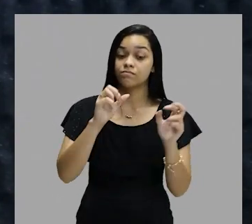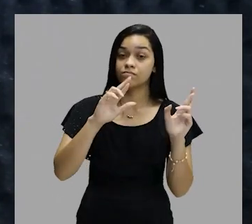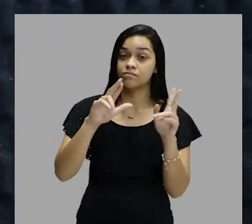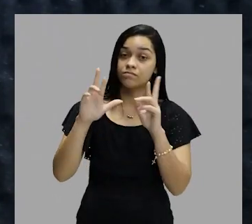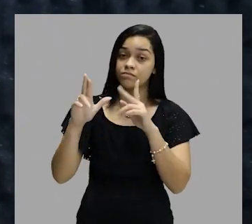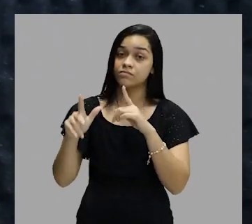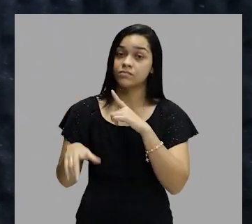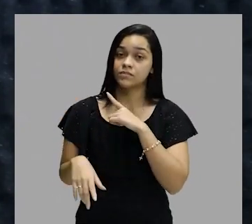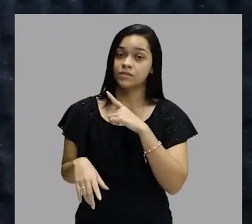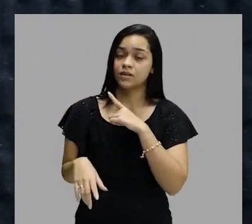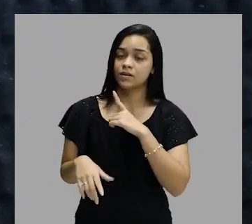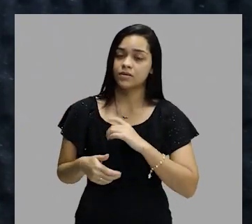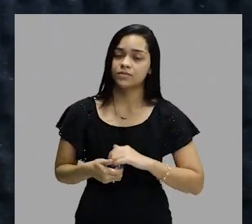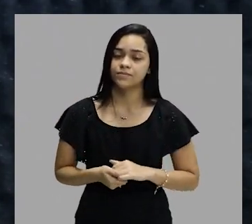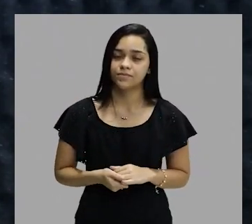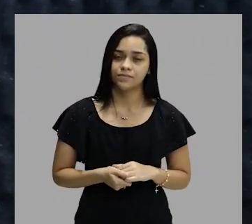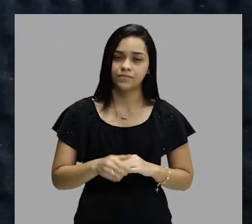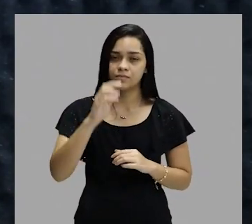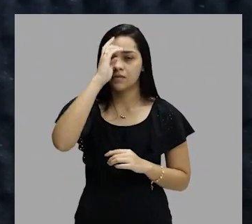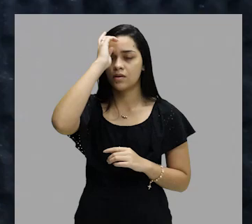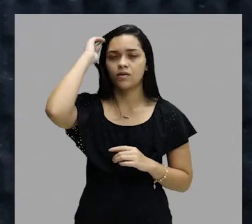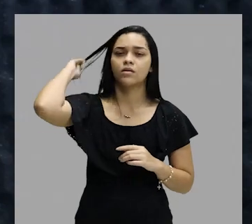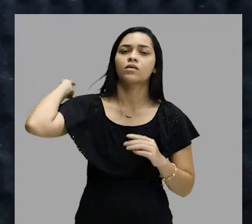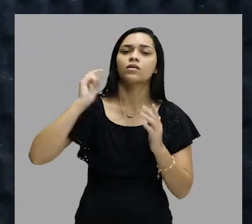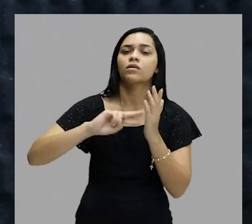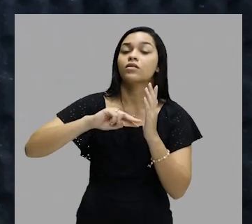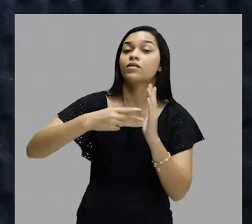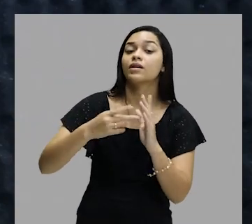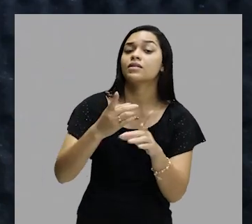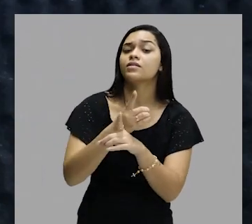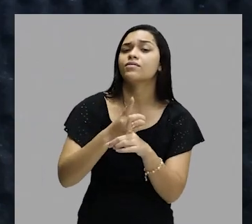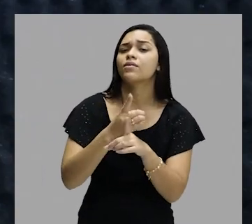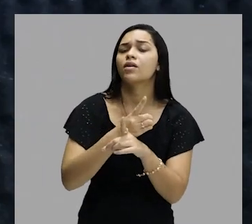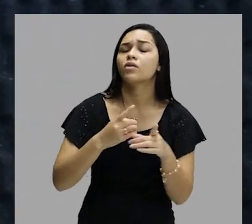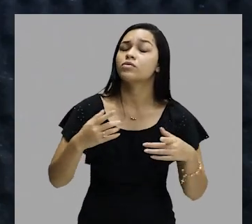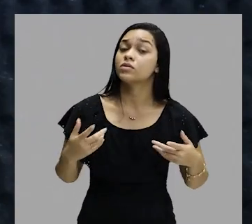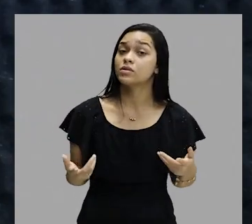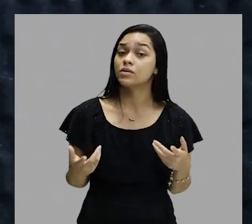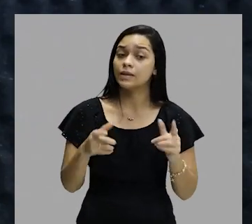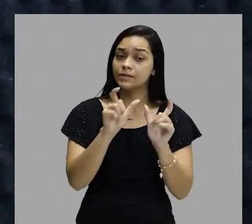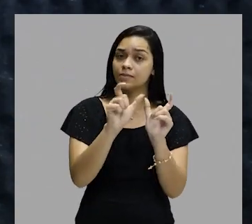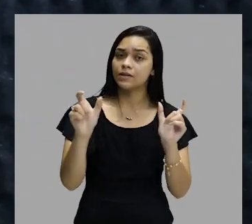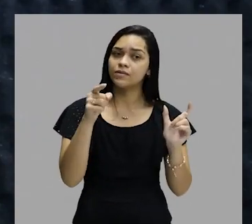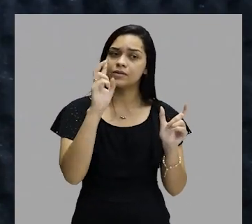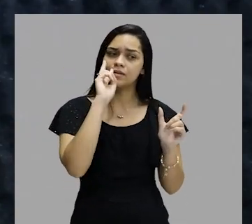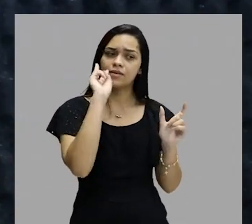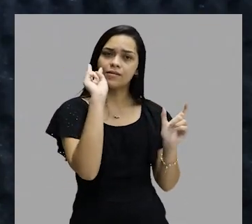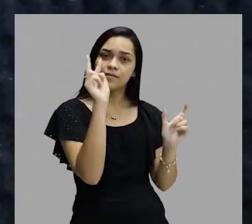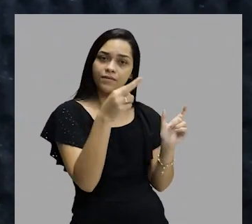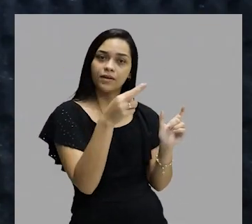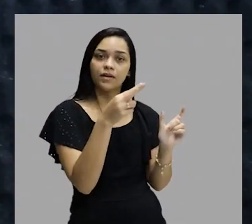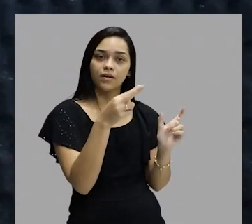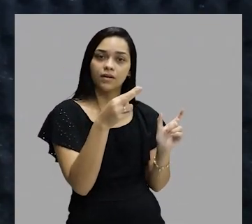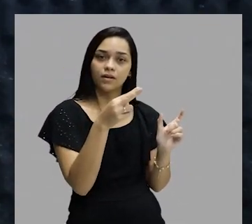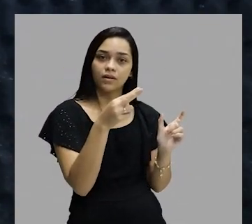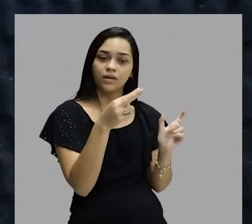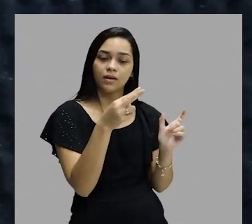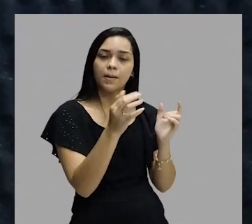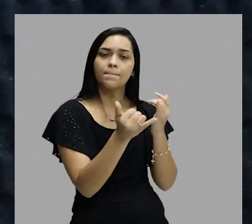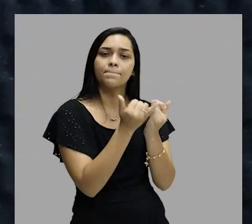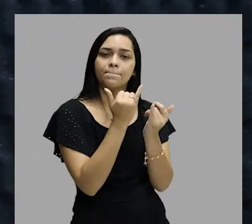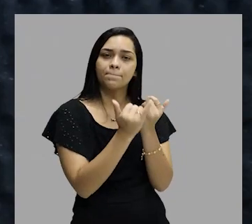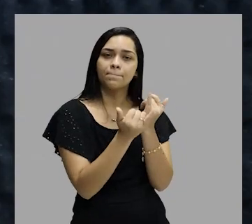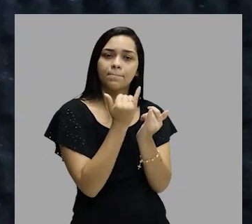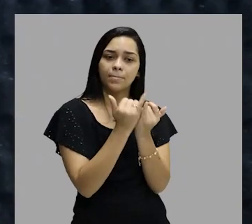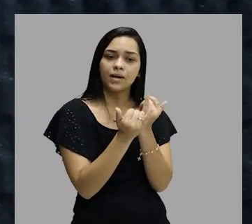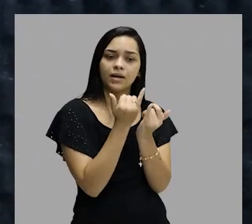bem aqui, ó. Tá? Então, o que são as falso-cognatas? São aquelas palavras que você olha para elas, elas parecem